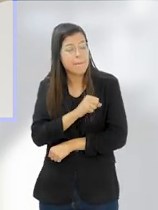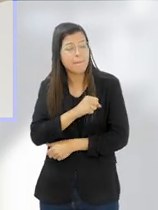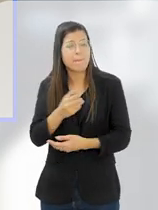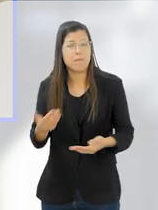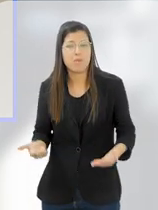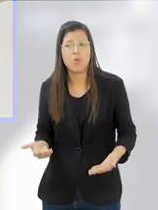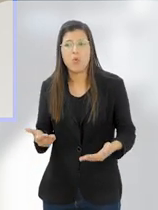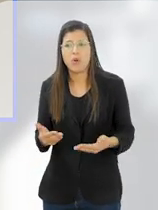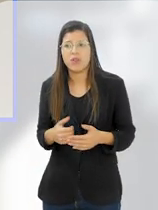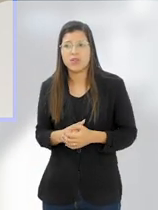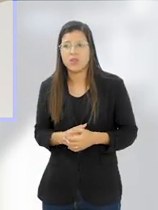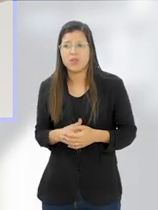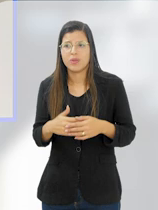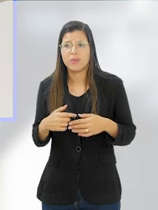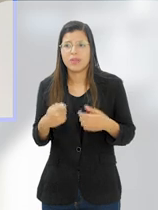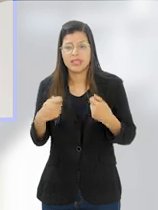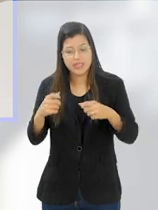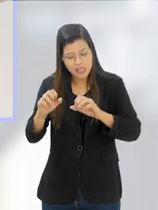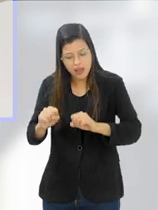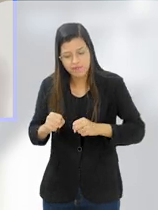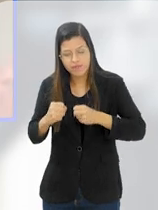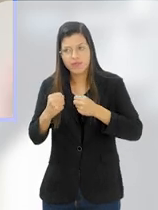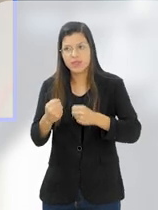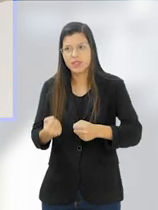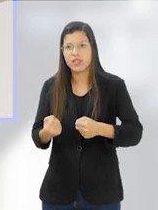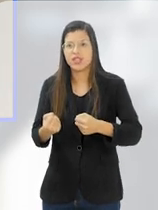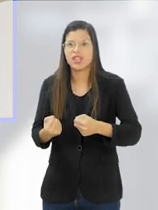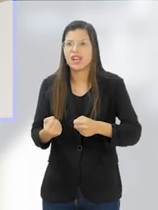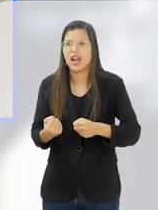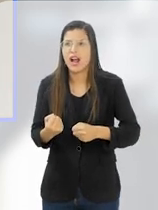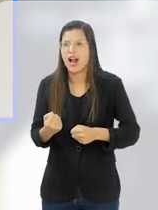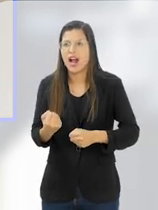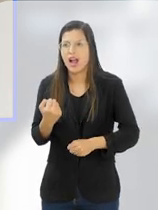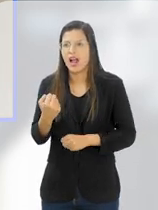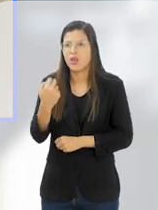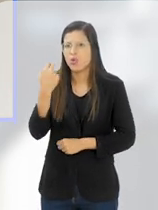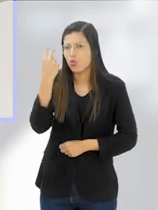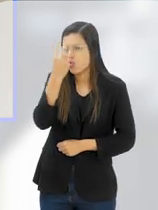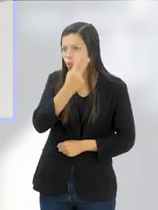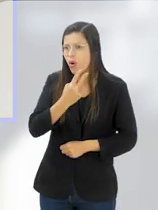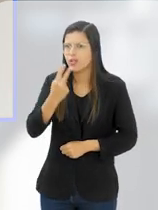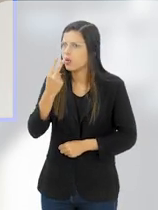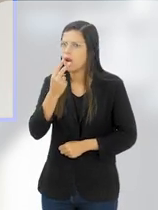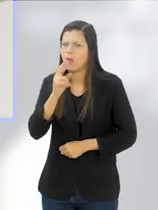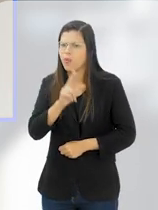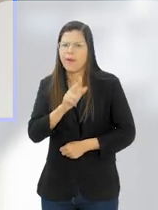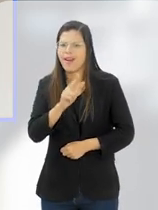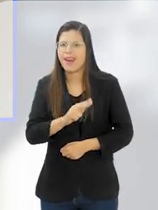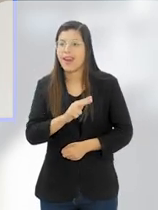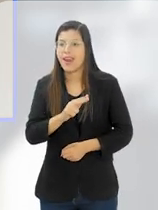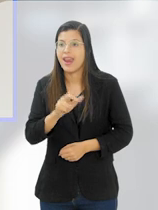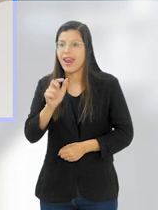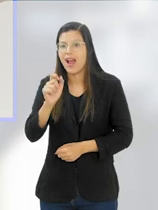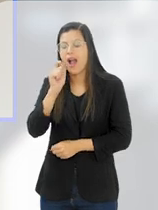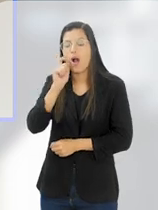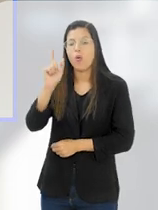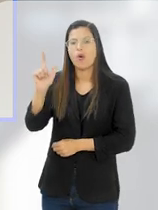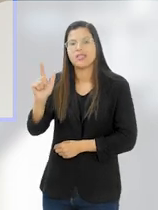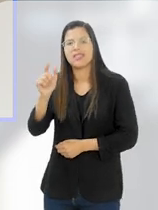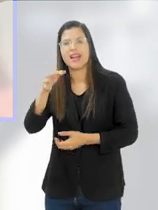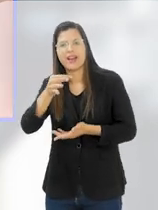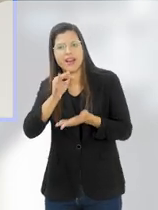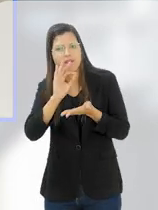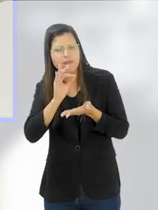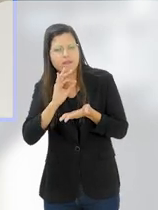recebe. E para isso não precisa se dedicar 2 horas para brincar, sentar com seu filho e ficar brincando. Não é isso. É